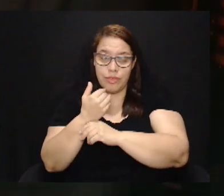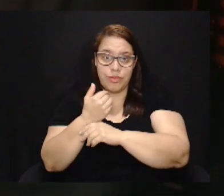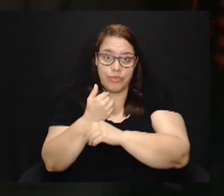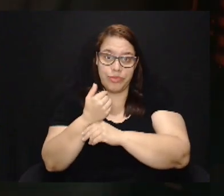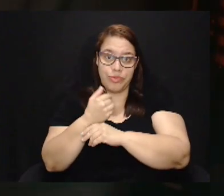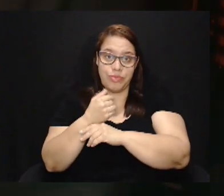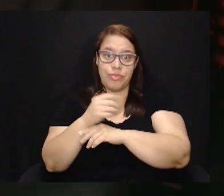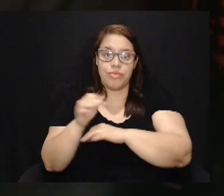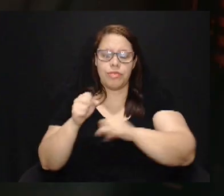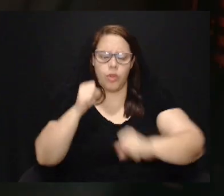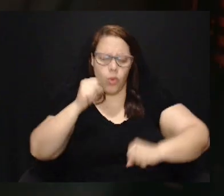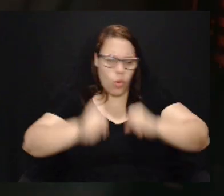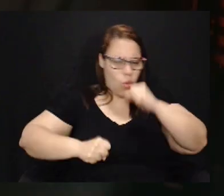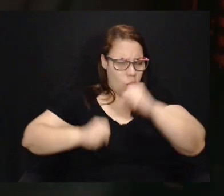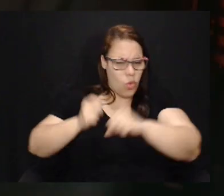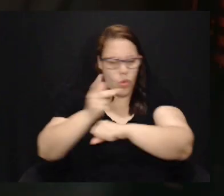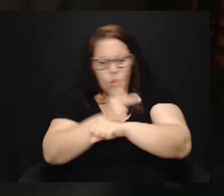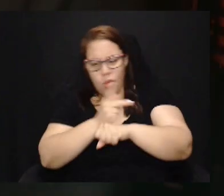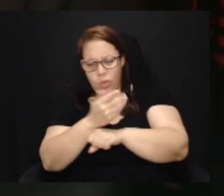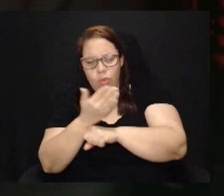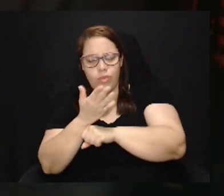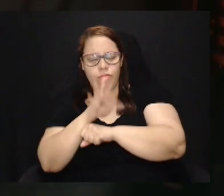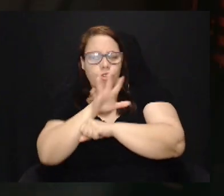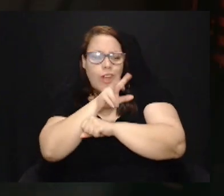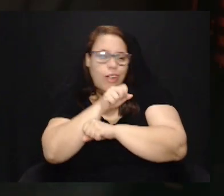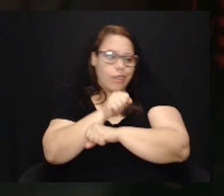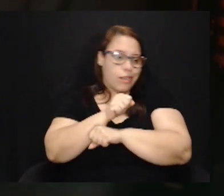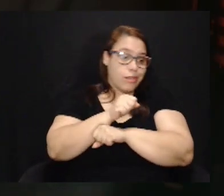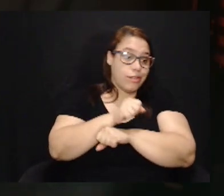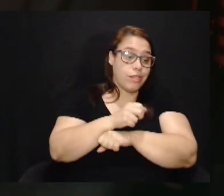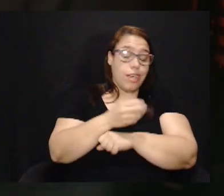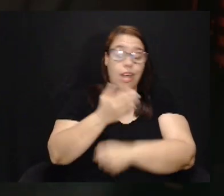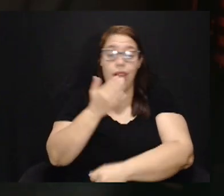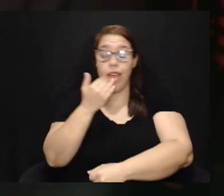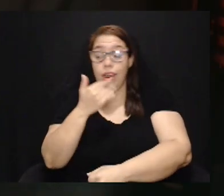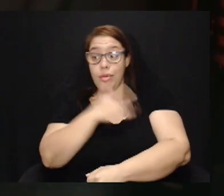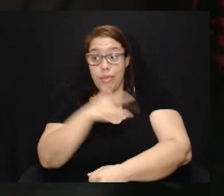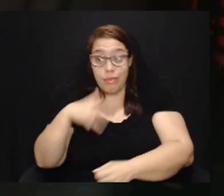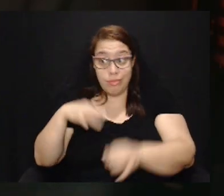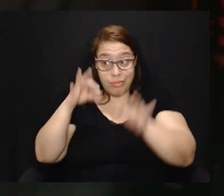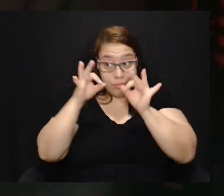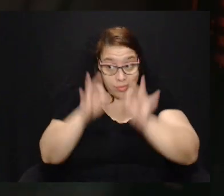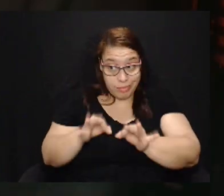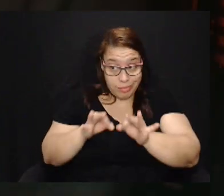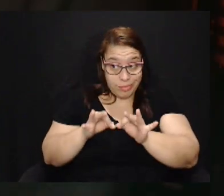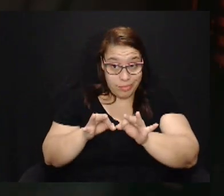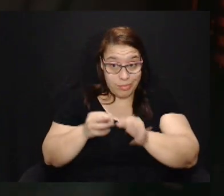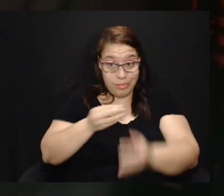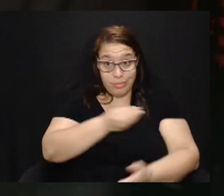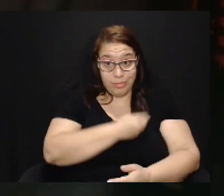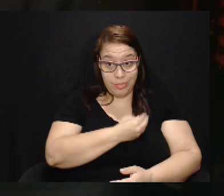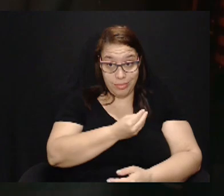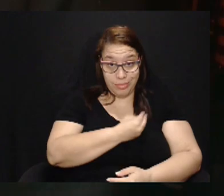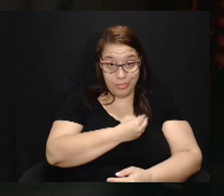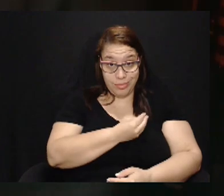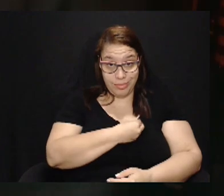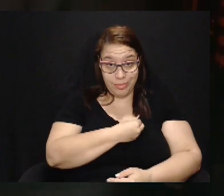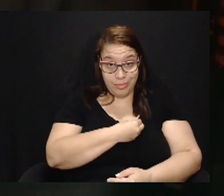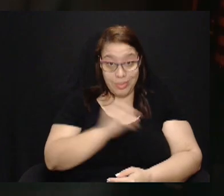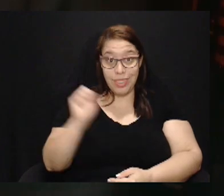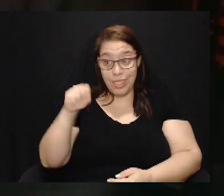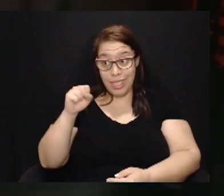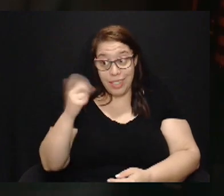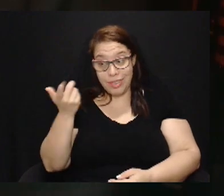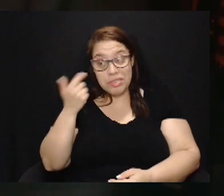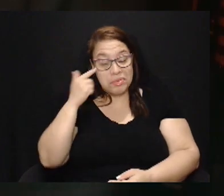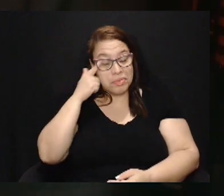exercício físico, se alimentavam de maneira correta, né? E aí tinham uma vida mais saudável. Será que é isso? Vamos lá,